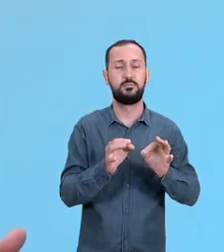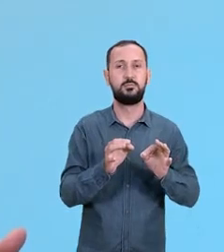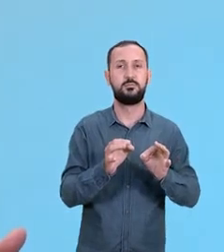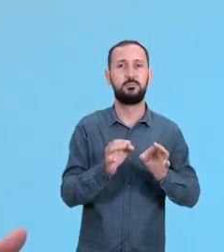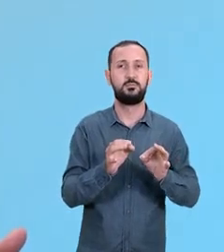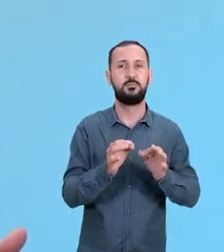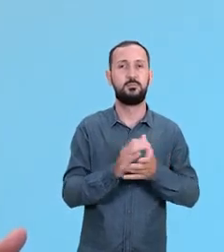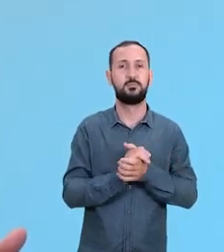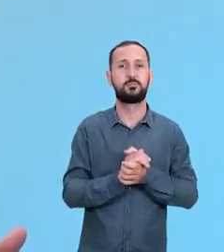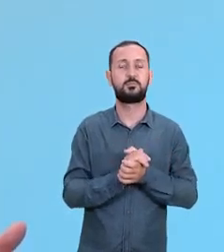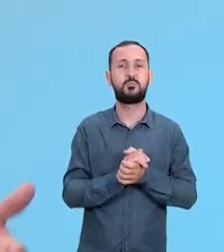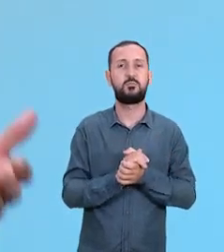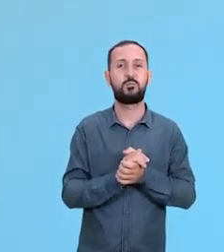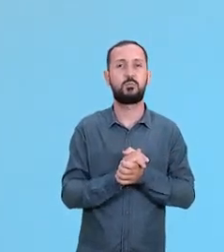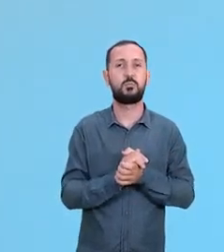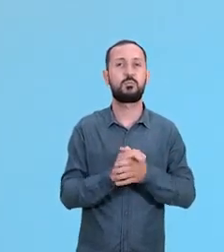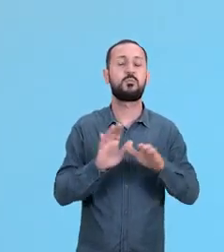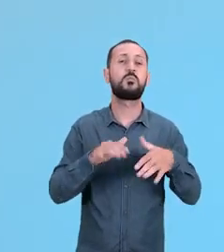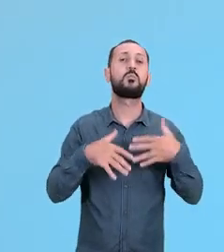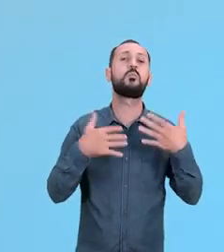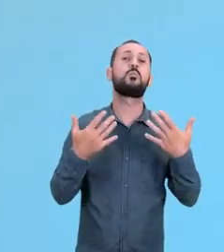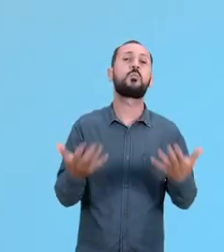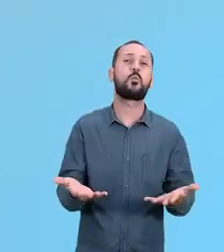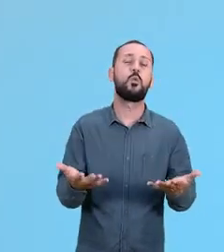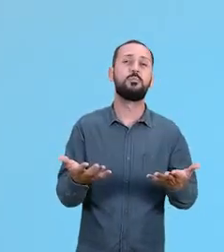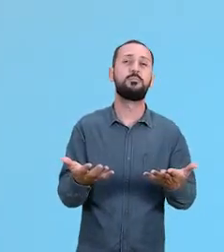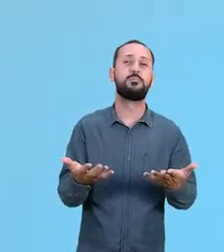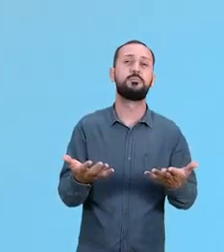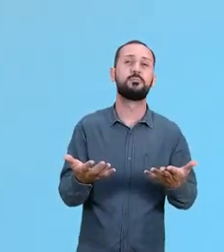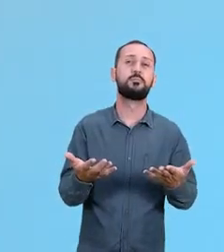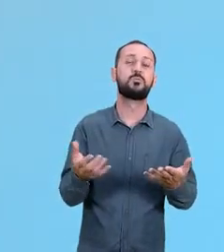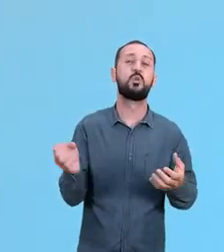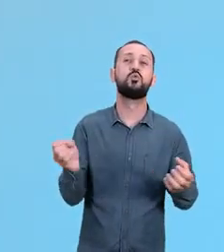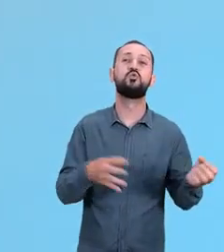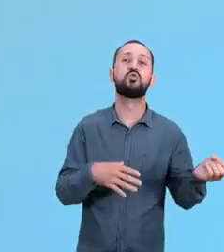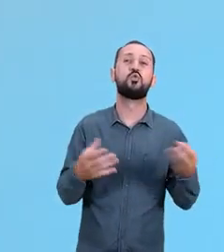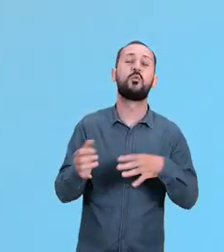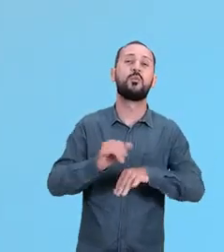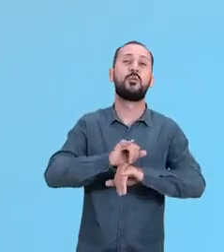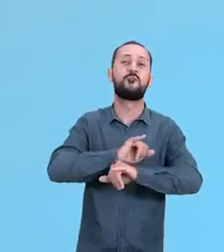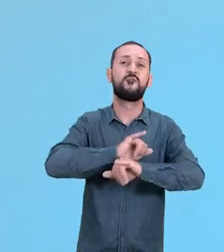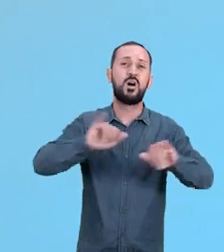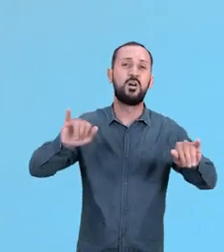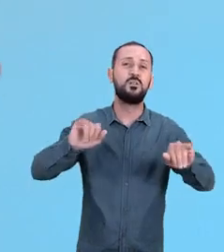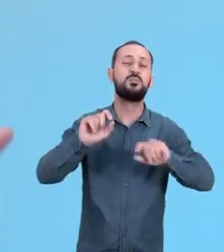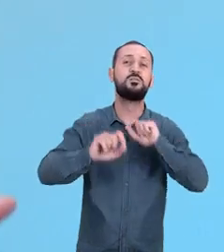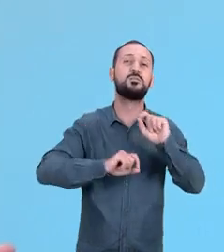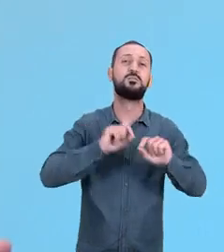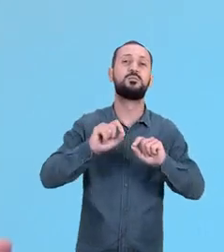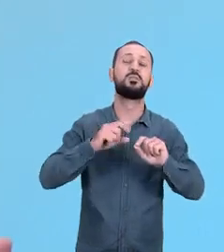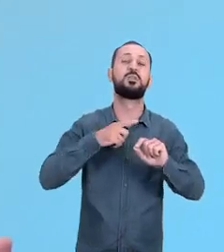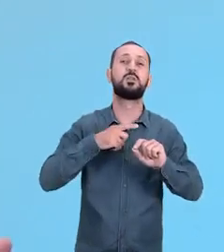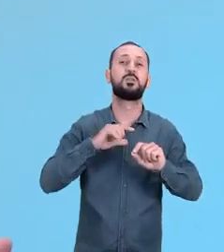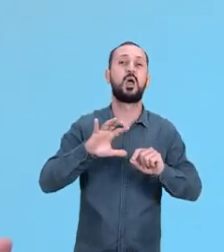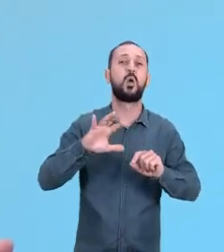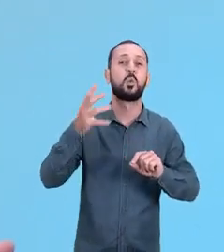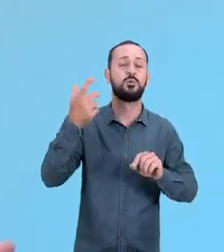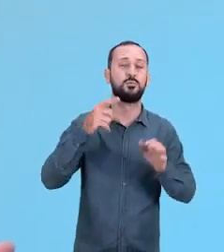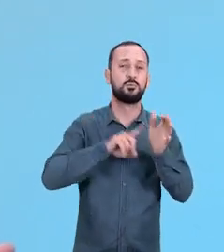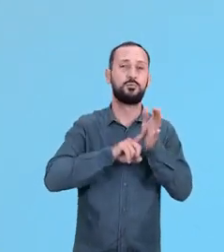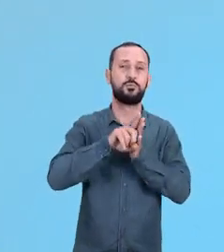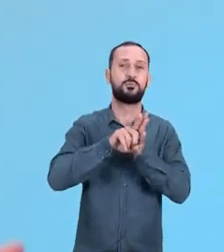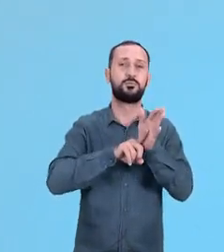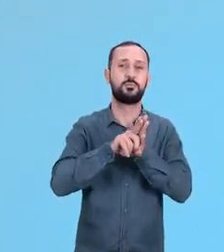tendo esse resultado? E quais são as novas informações? O que está acontecendo na